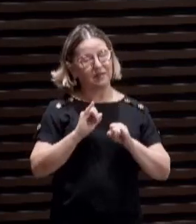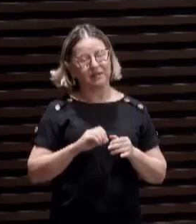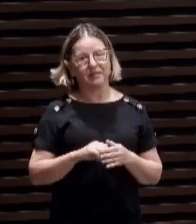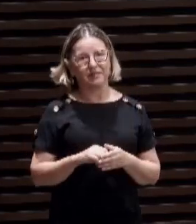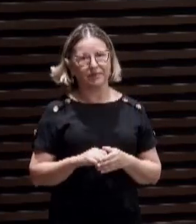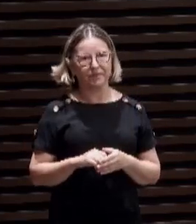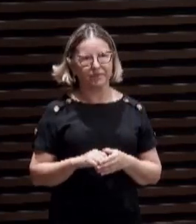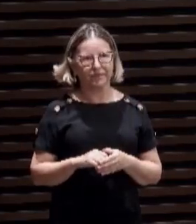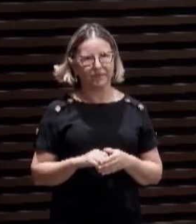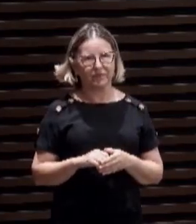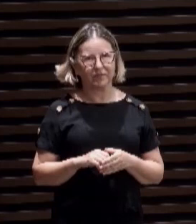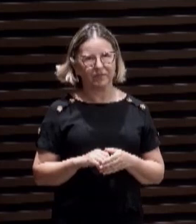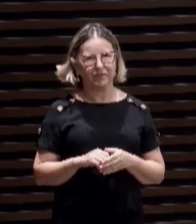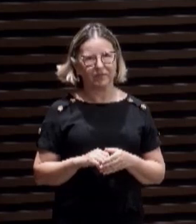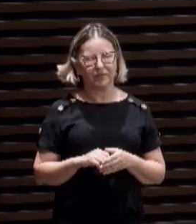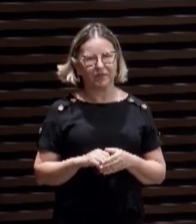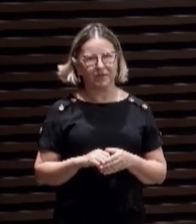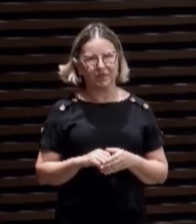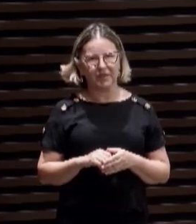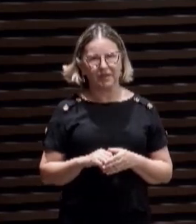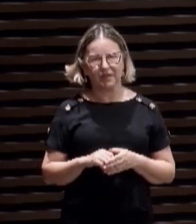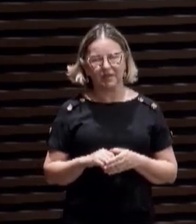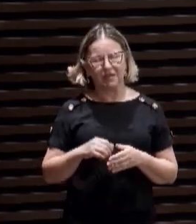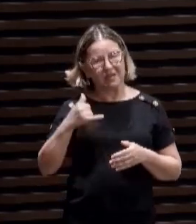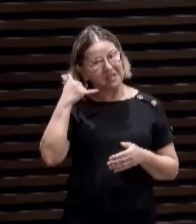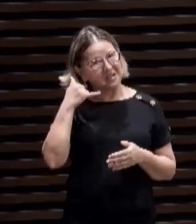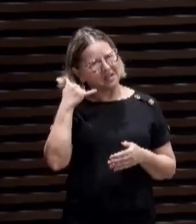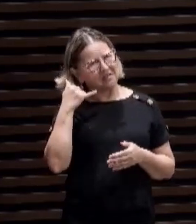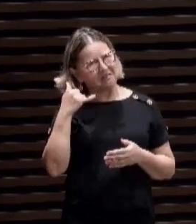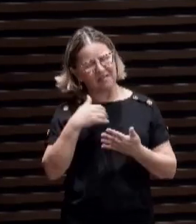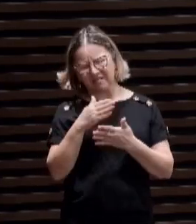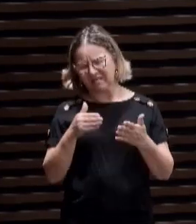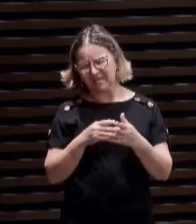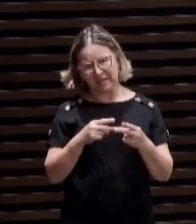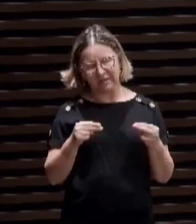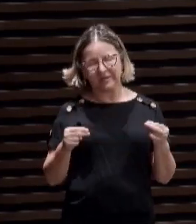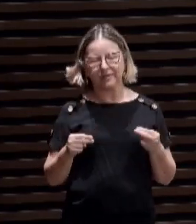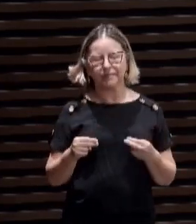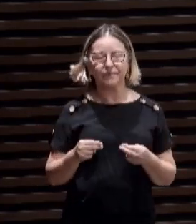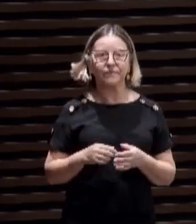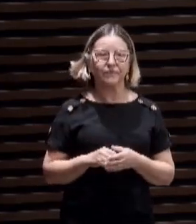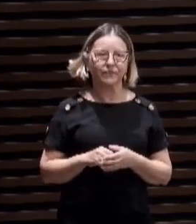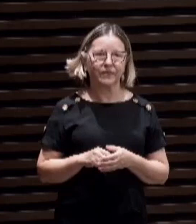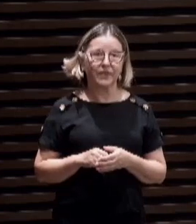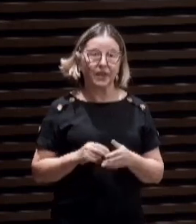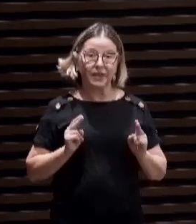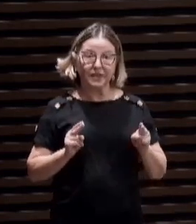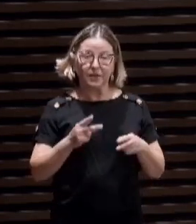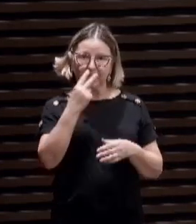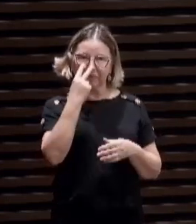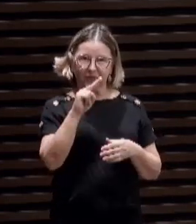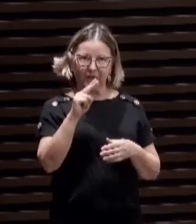mão, pelo computador ou por celular, enfim. O que nós temos? Sempre a exaltação